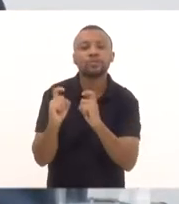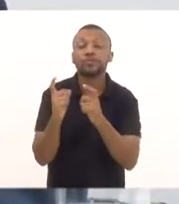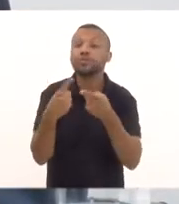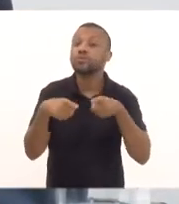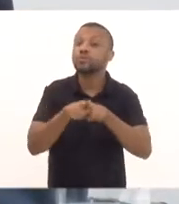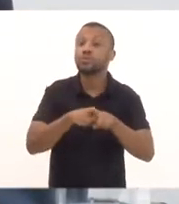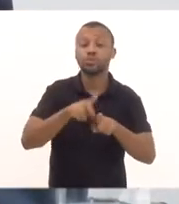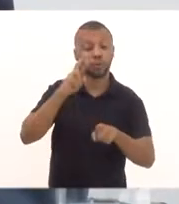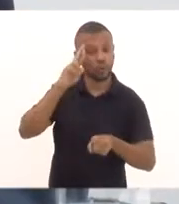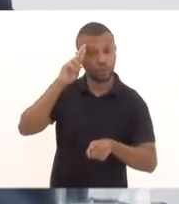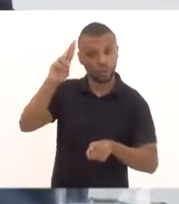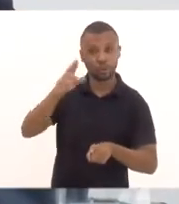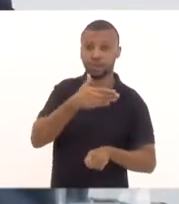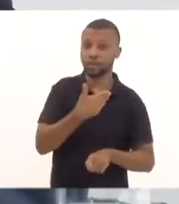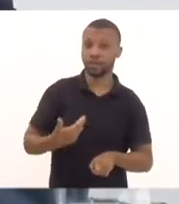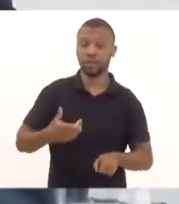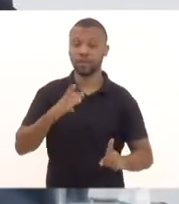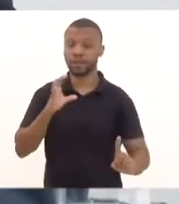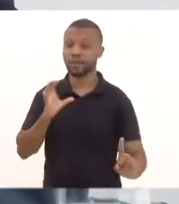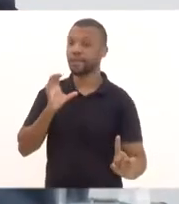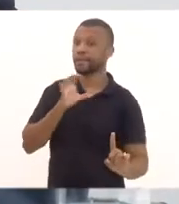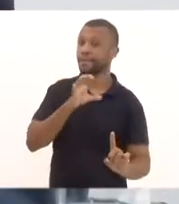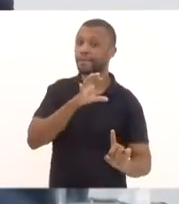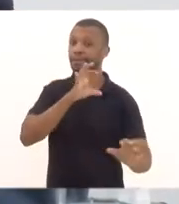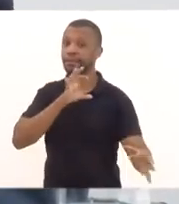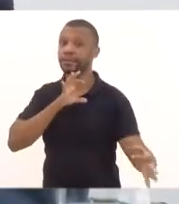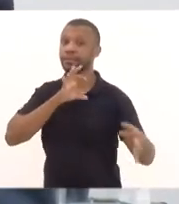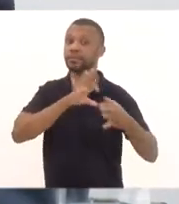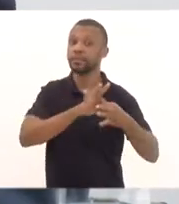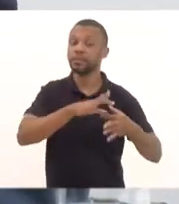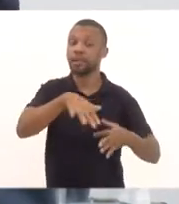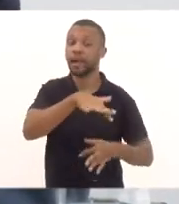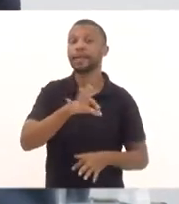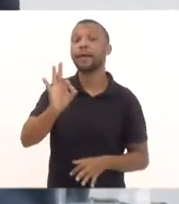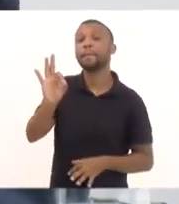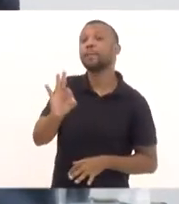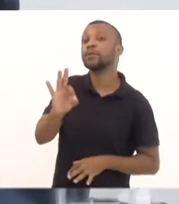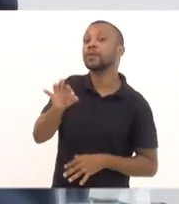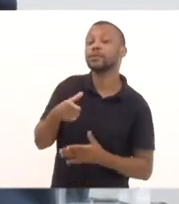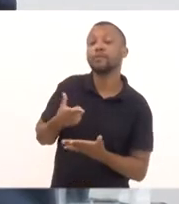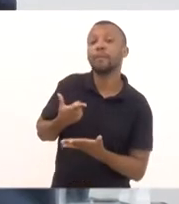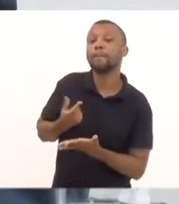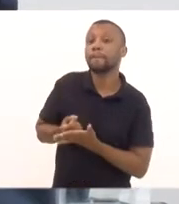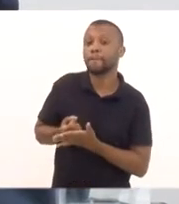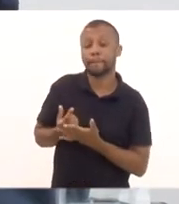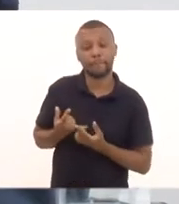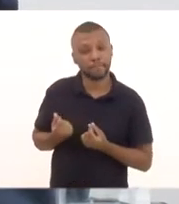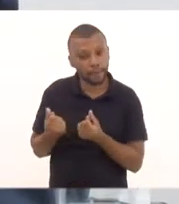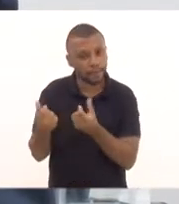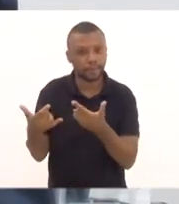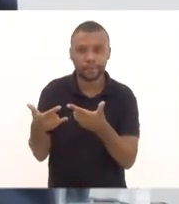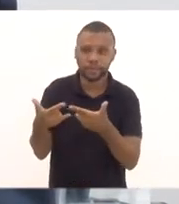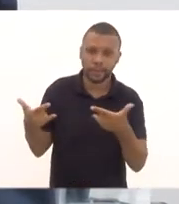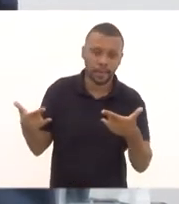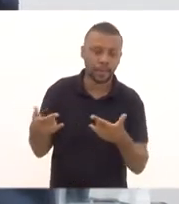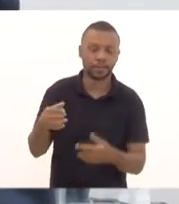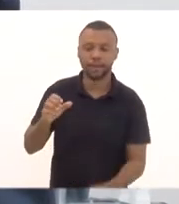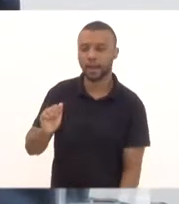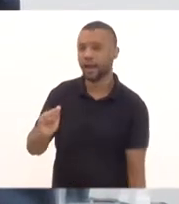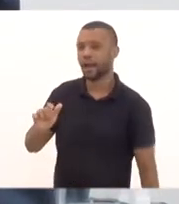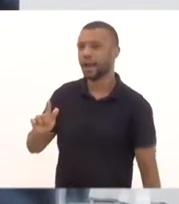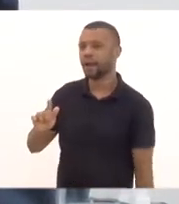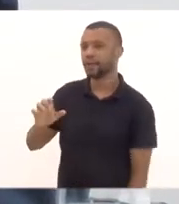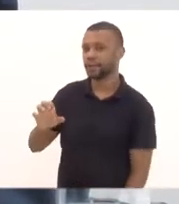estaduais que tem implicações diretas e indiretas na questão da tarifação Então a gente tem que tem discutir agetransp